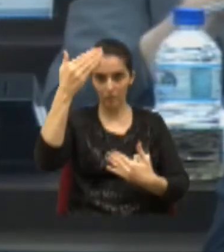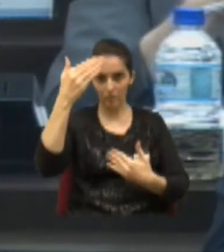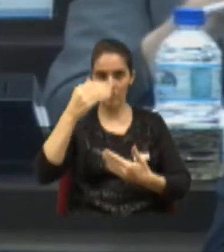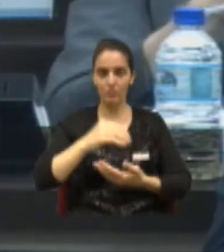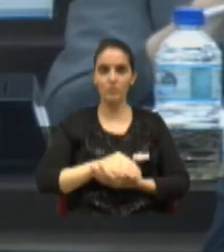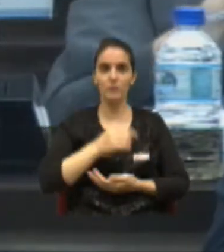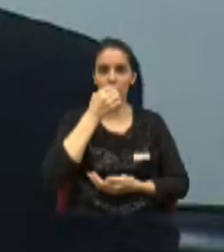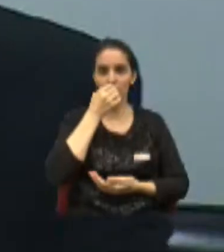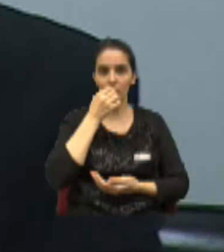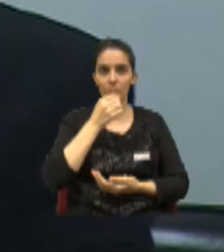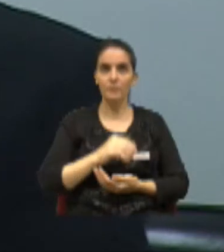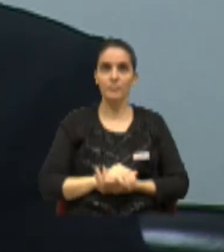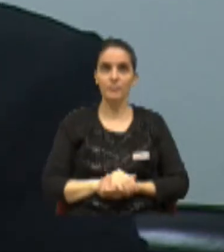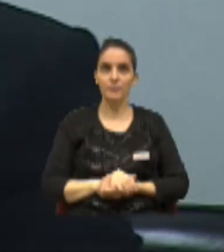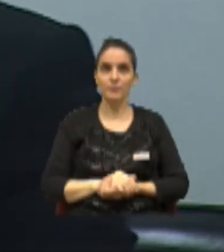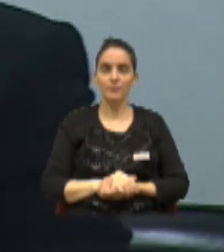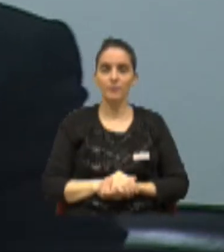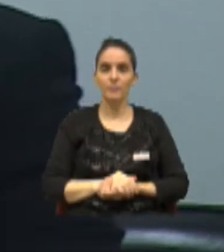sentido.